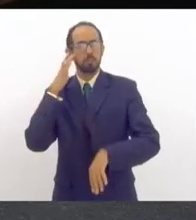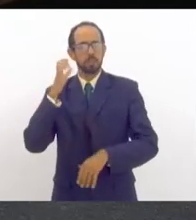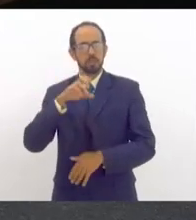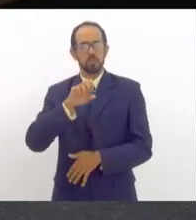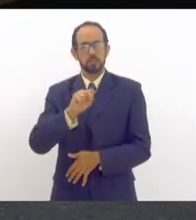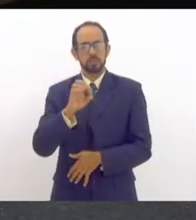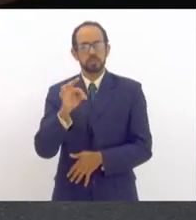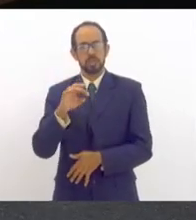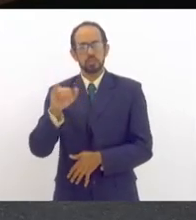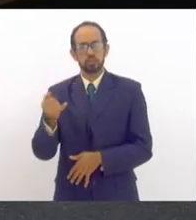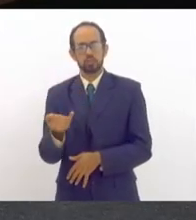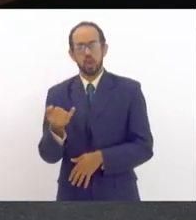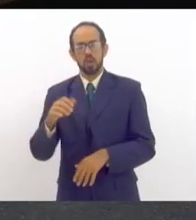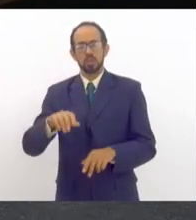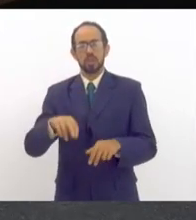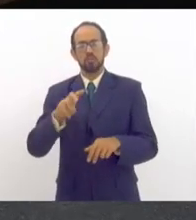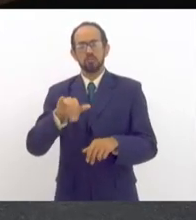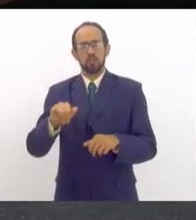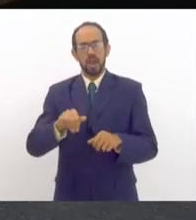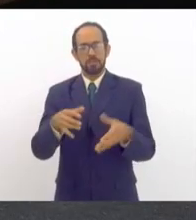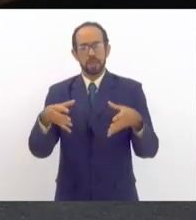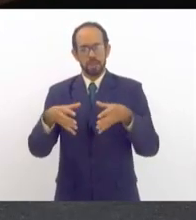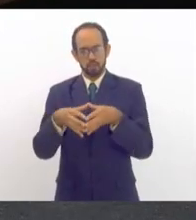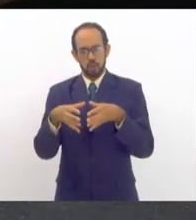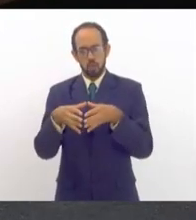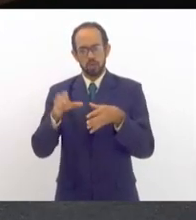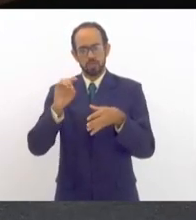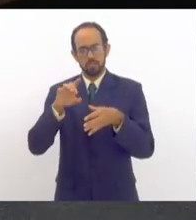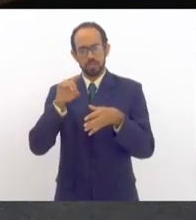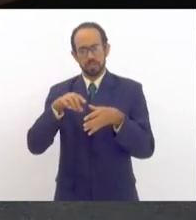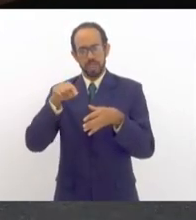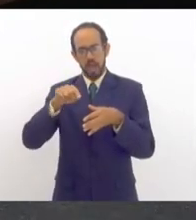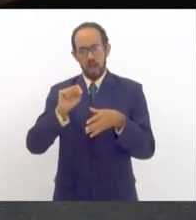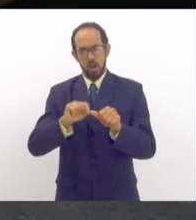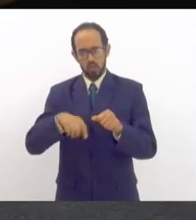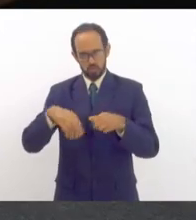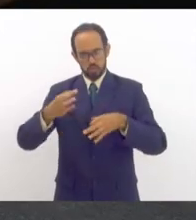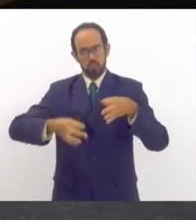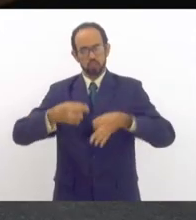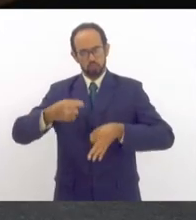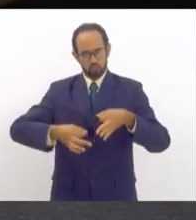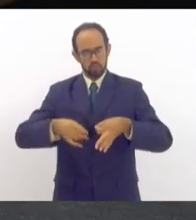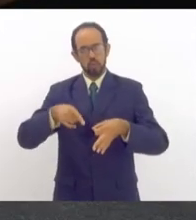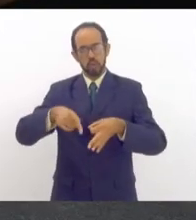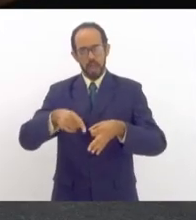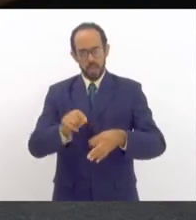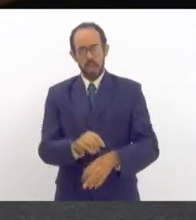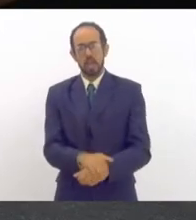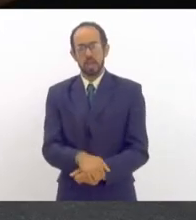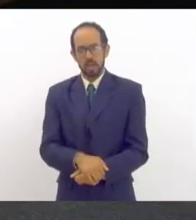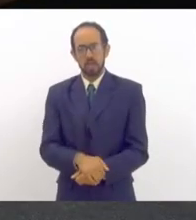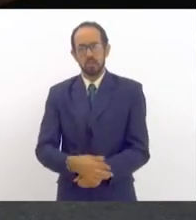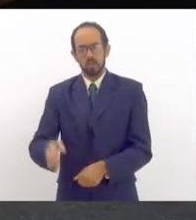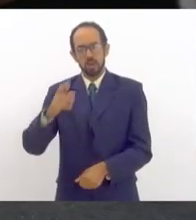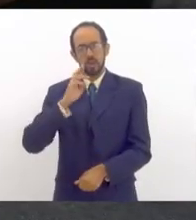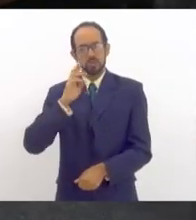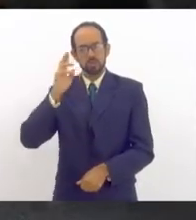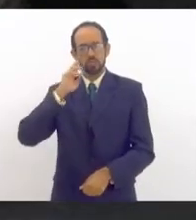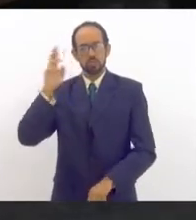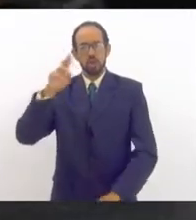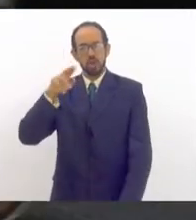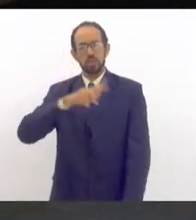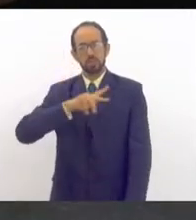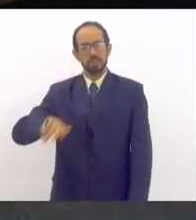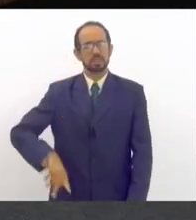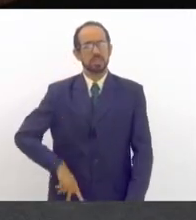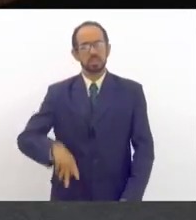por meio de sua corte especial julgar suspensão de segurança proferida pela sua Presidente excelentíssima